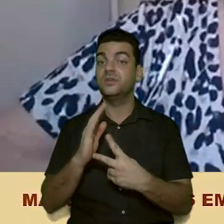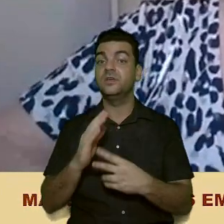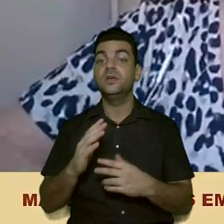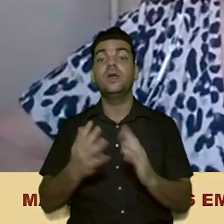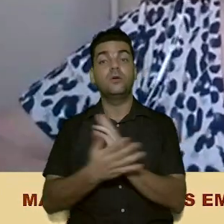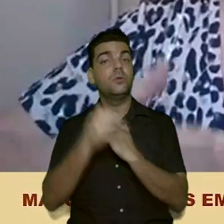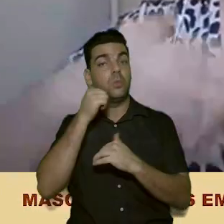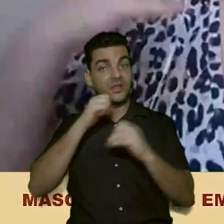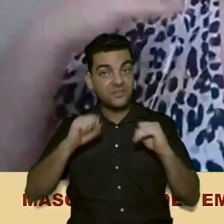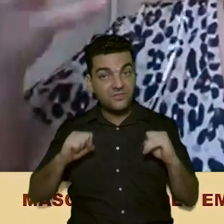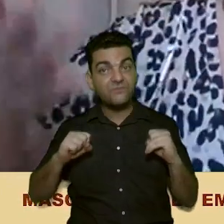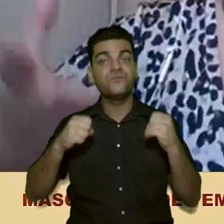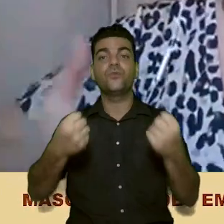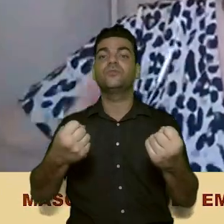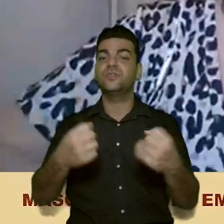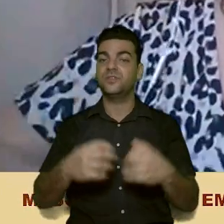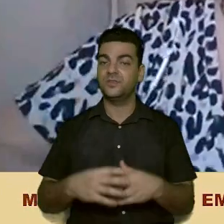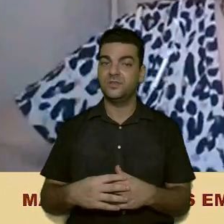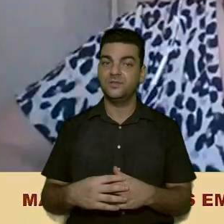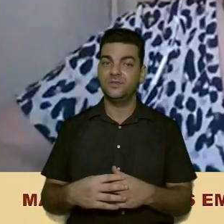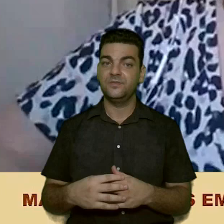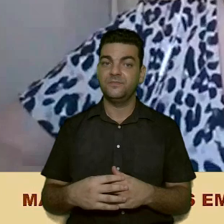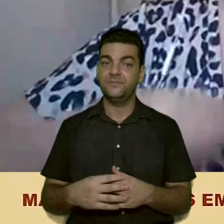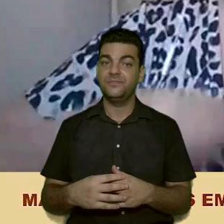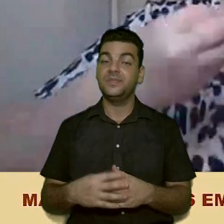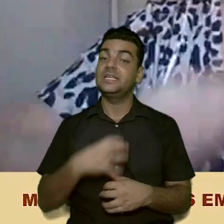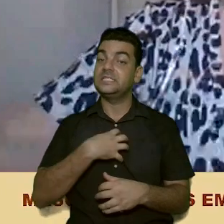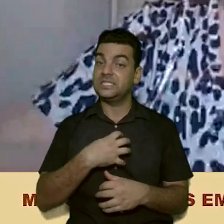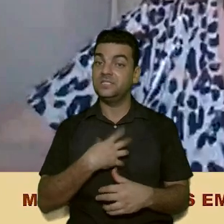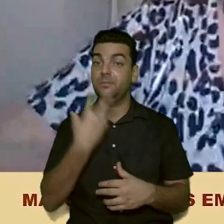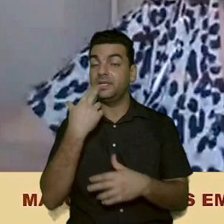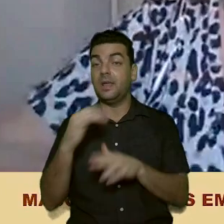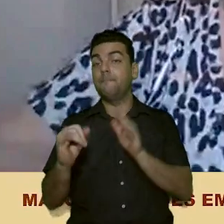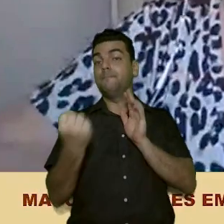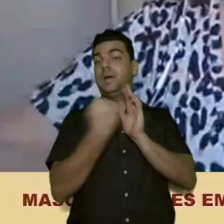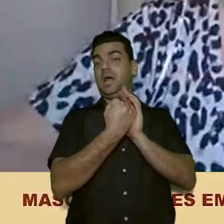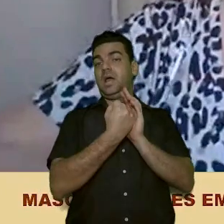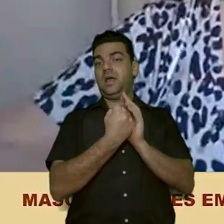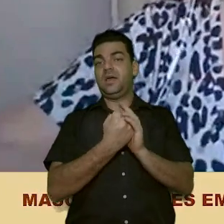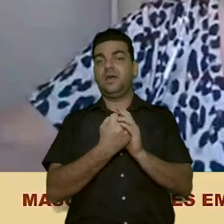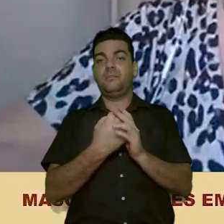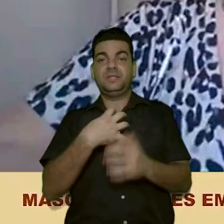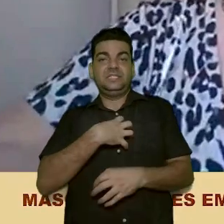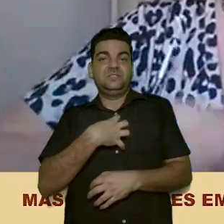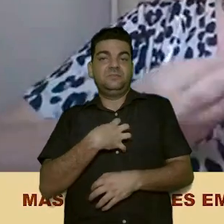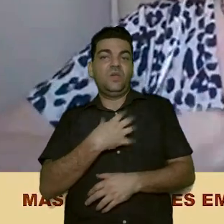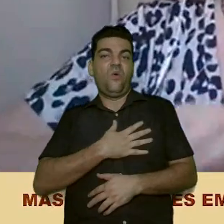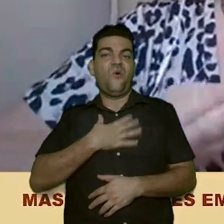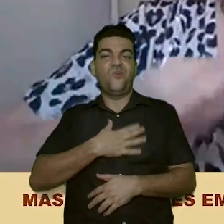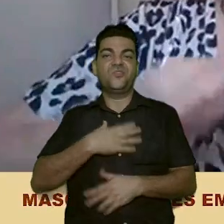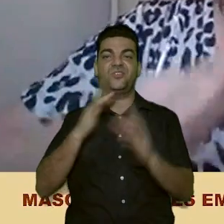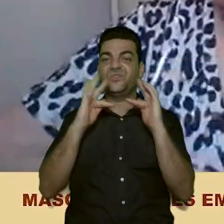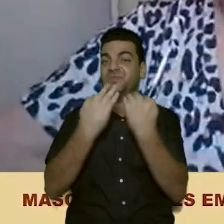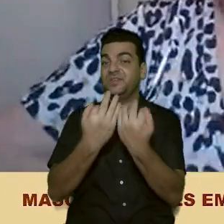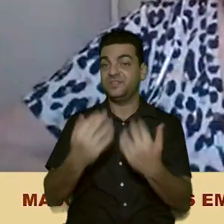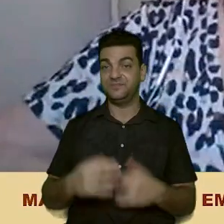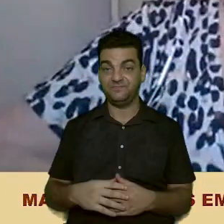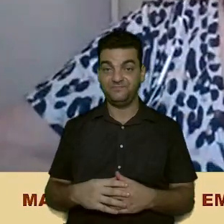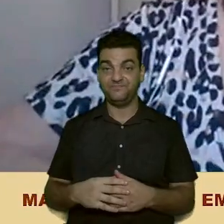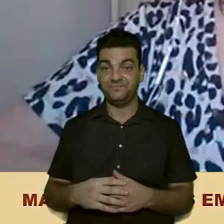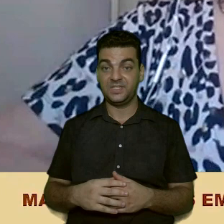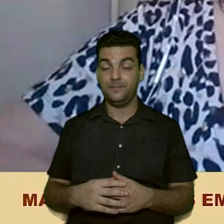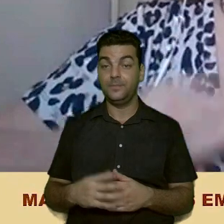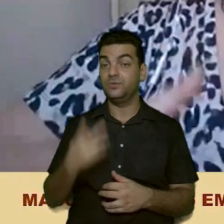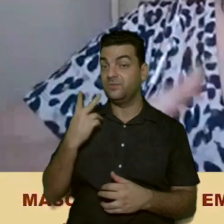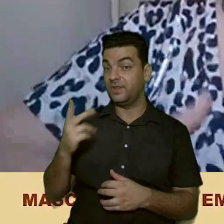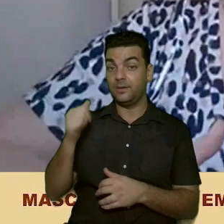dedicam muito, nós fomos construídas sobre esse signo, nossa identidade ainda está muito ligada, né? Então, dizer para uma mulher que está sob